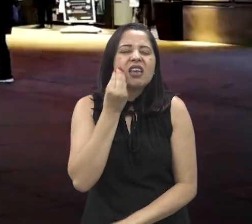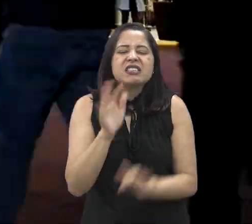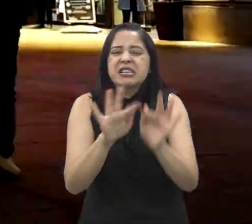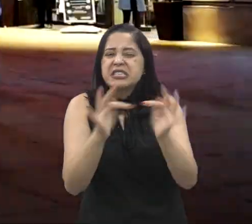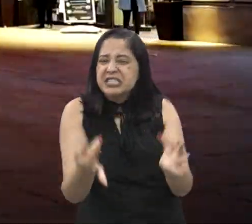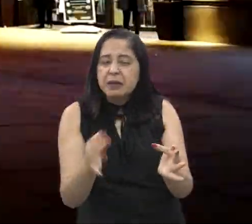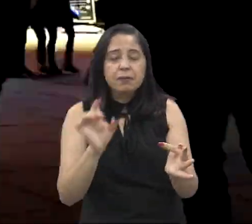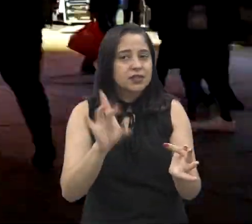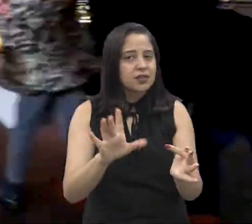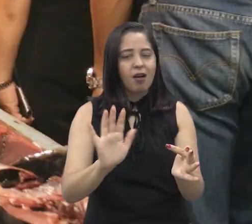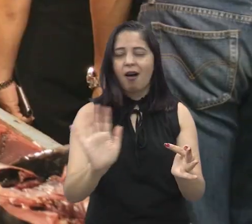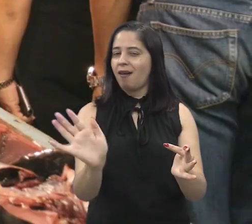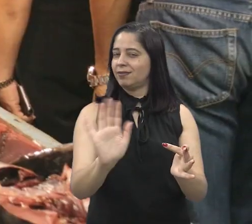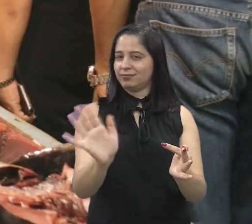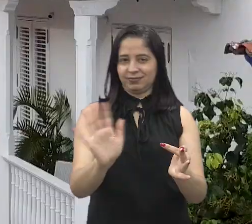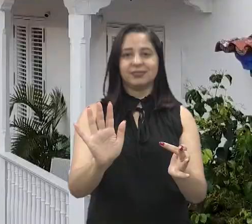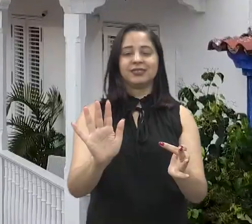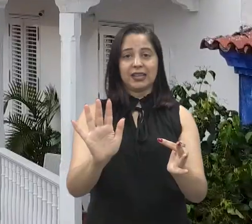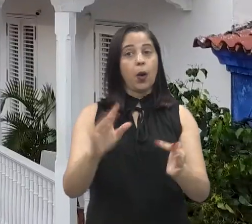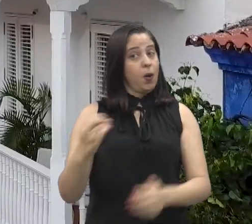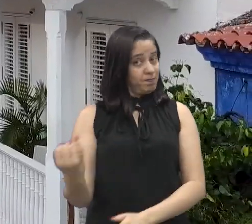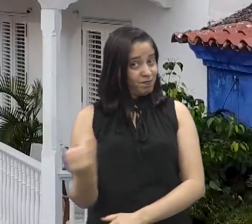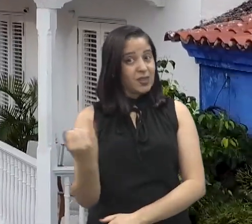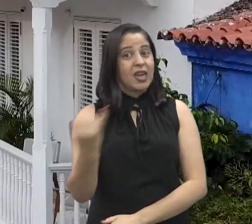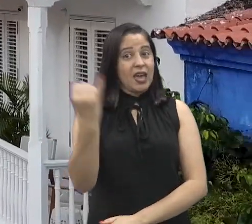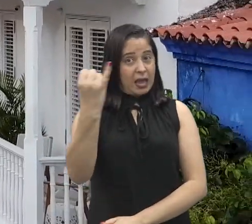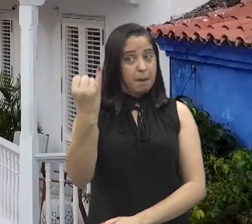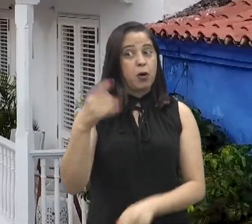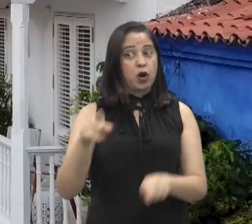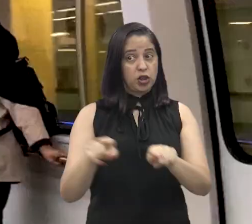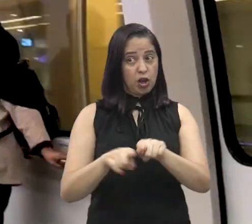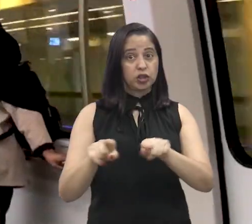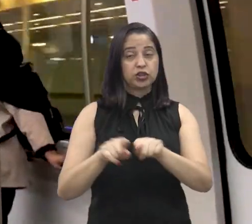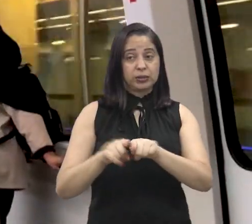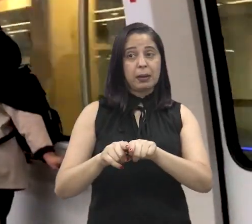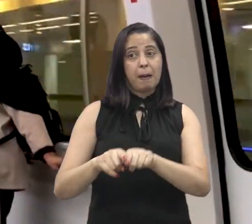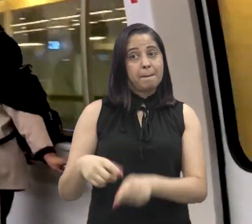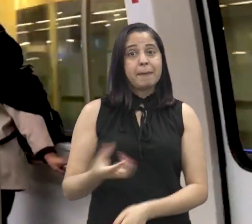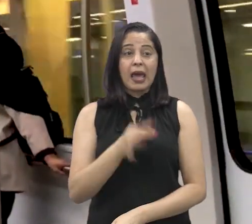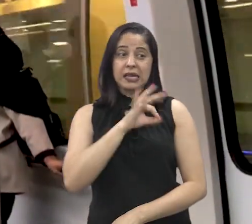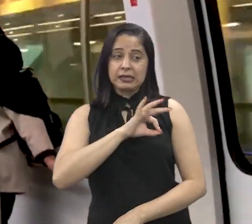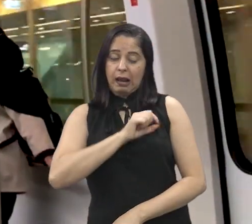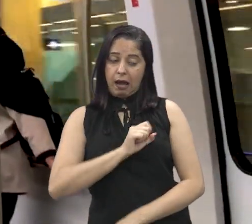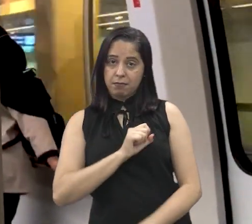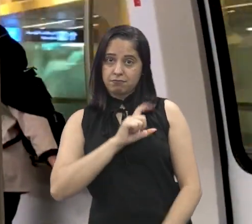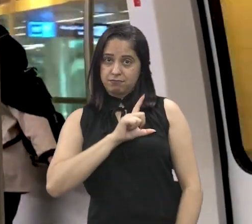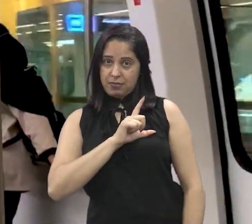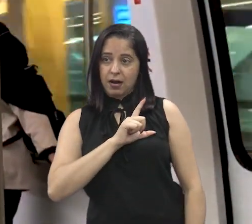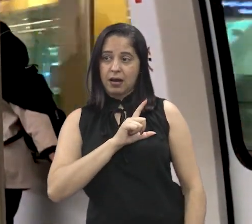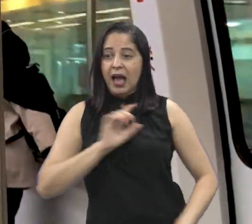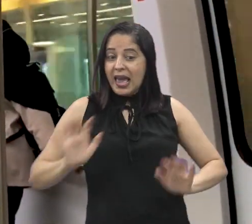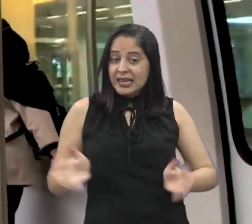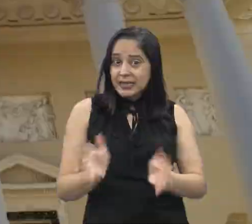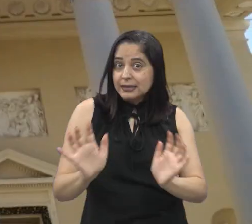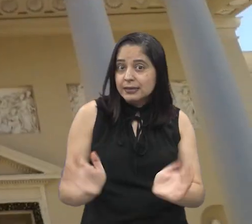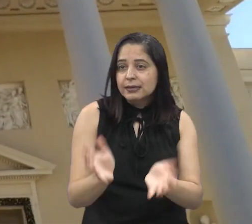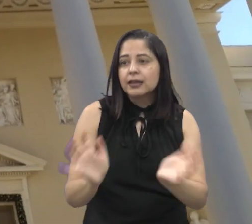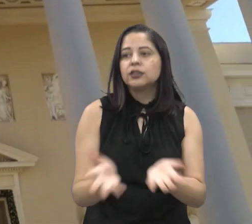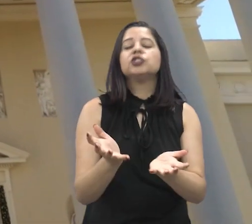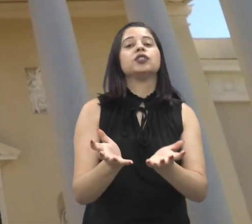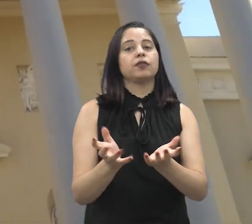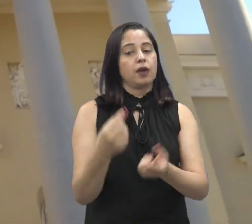uma fonte importante de renda e emprego para as comunidades, incentivando o desenvolvimento econômico